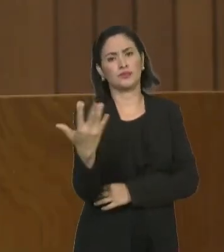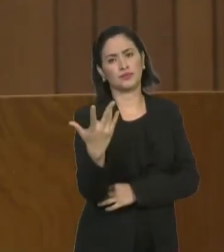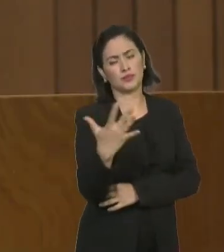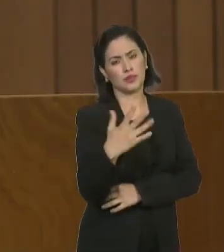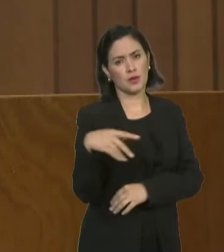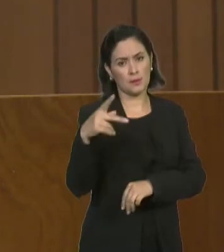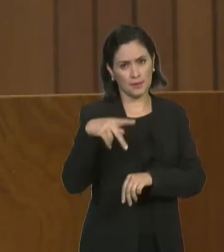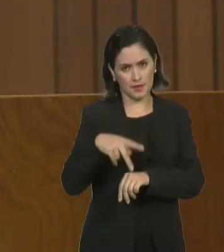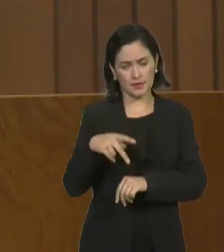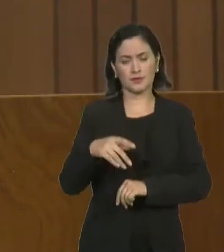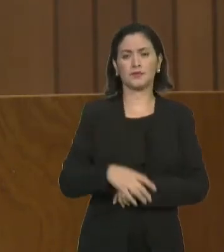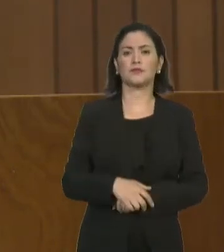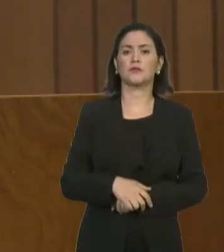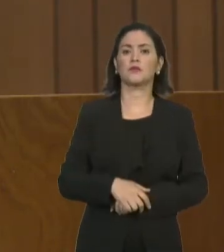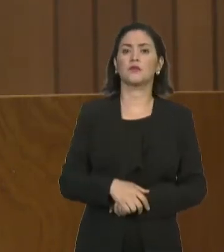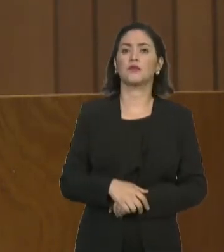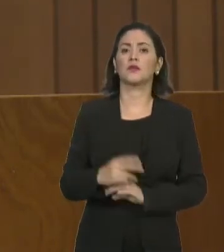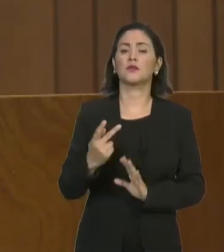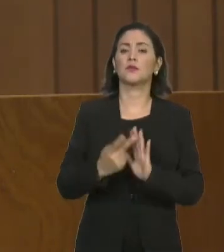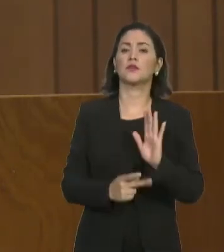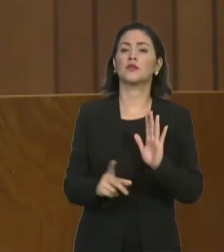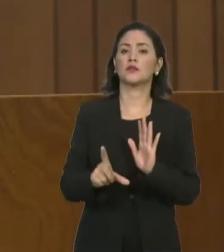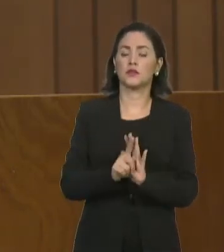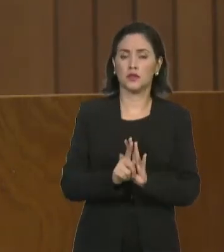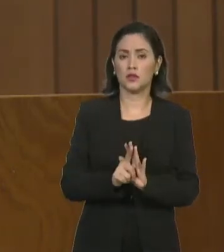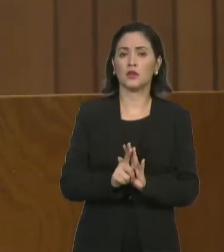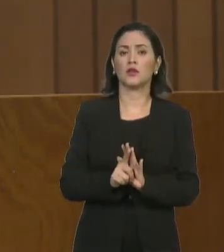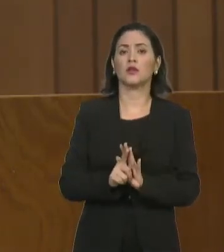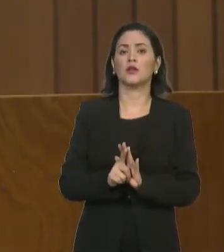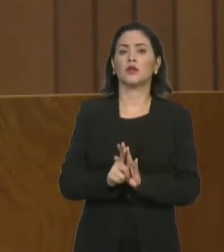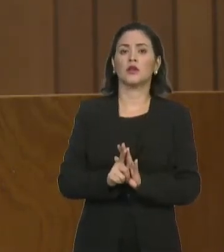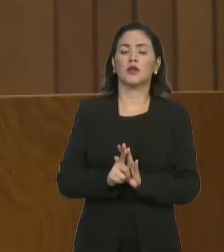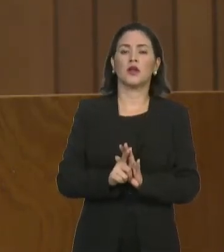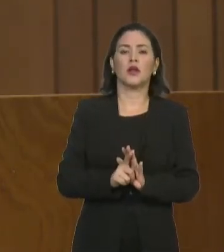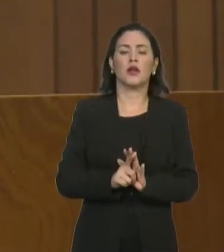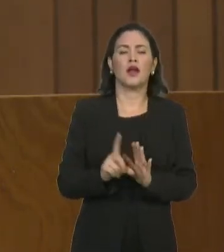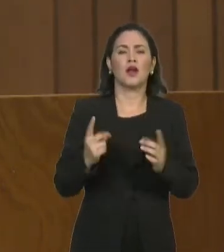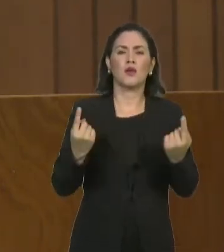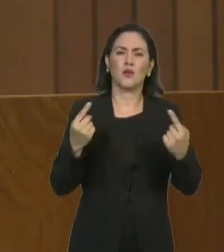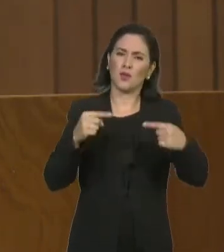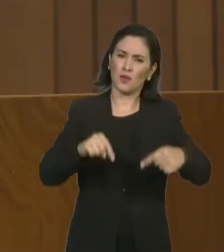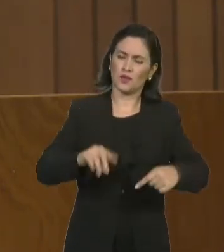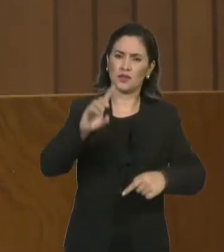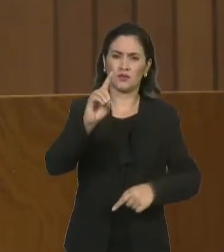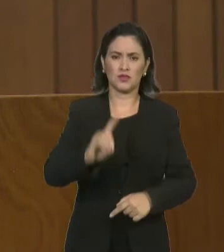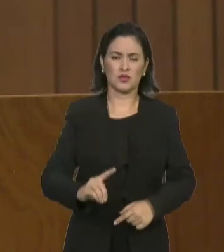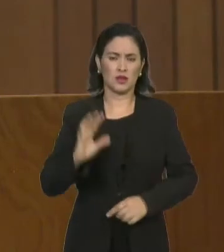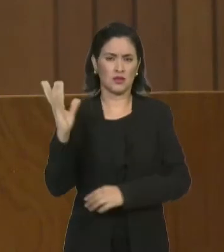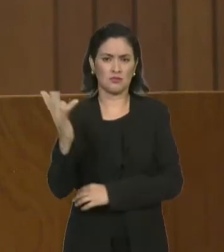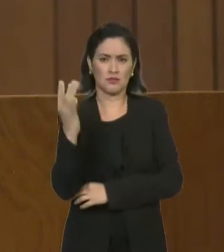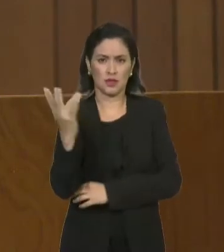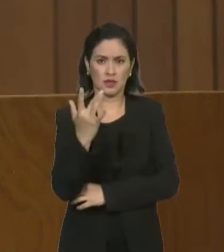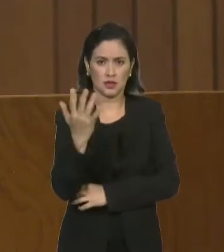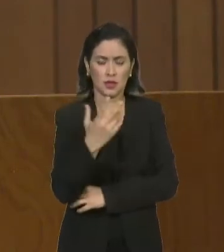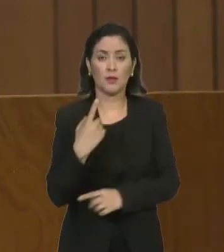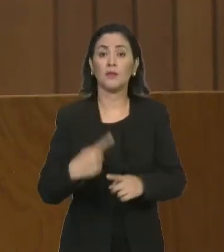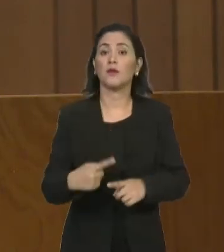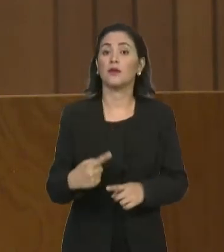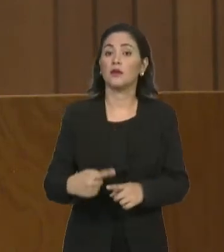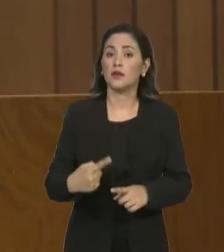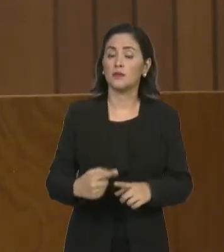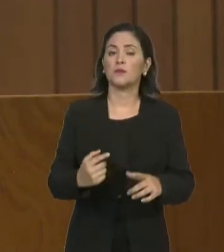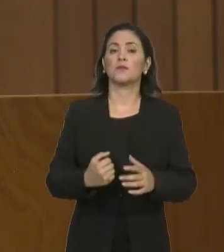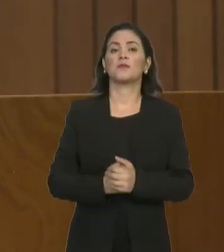que esse projeto de vem Geral do licenciamento e fere o núcleo essencial do direito ambiental quando prever a